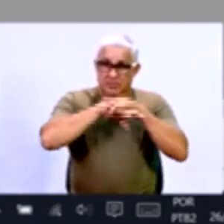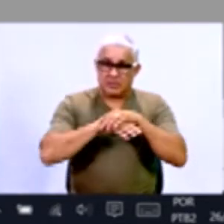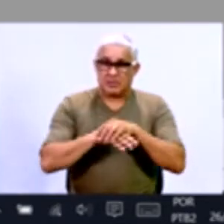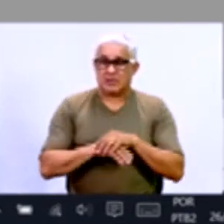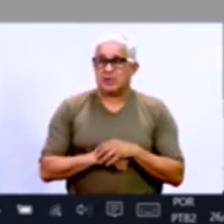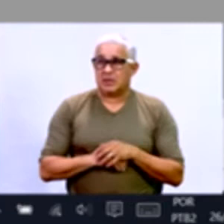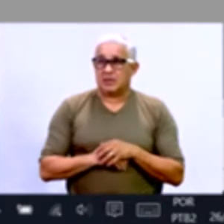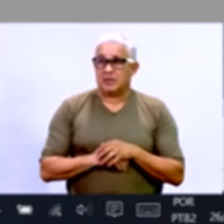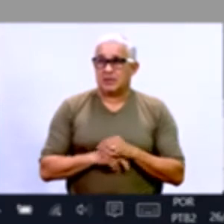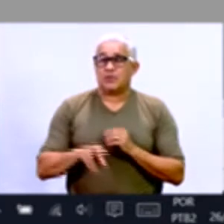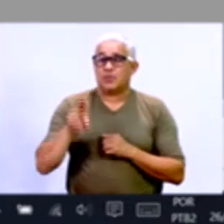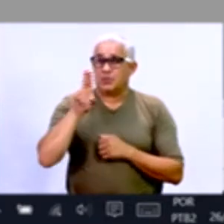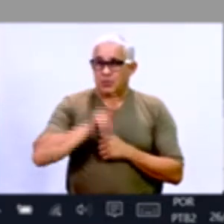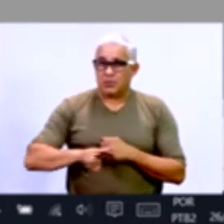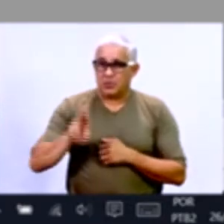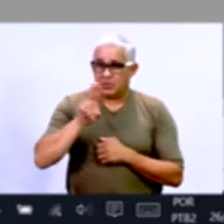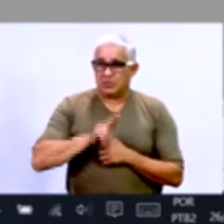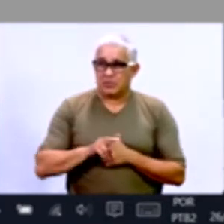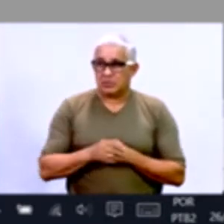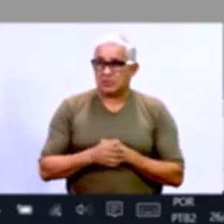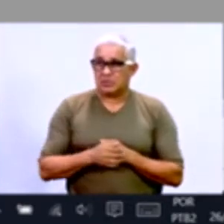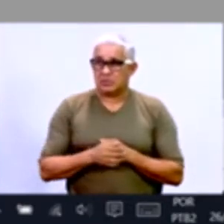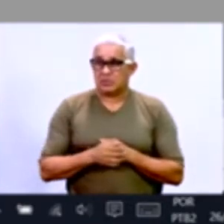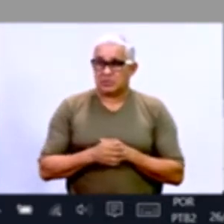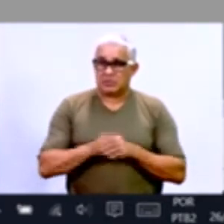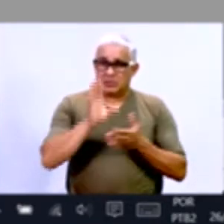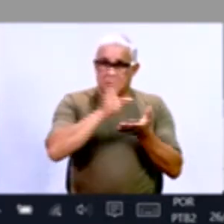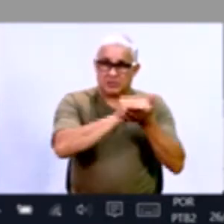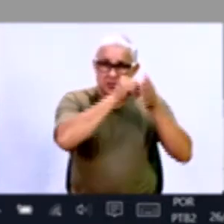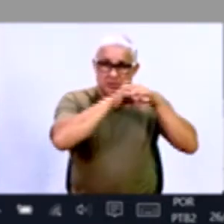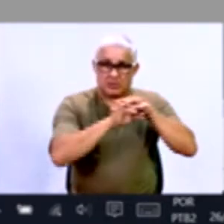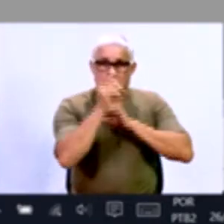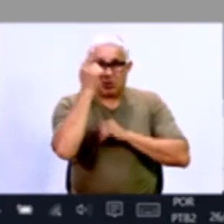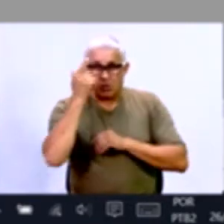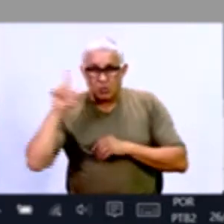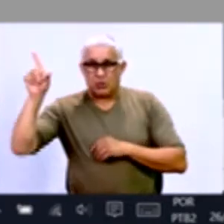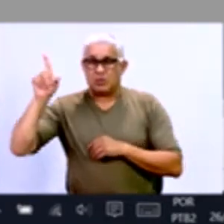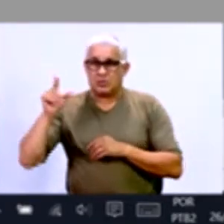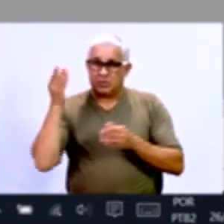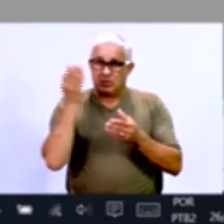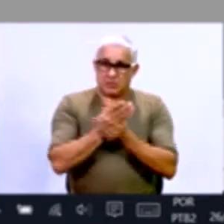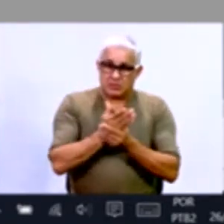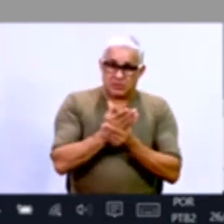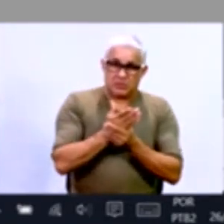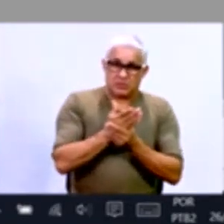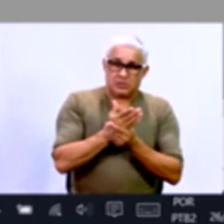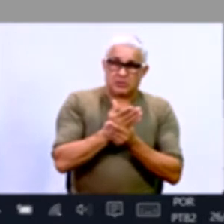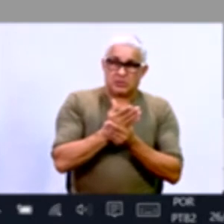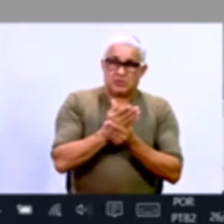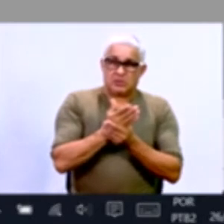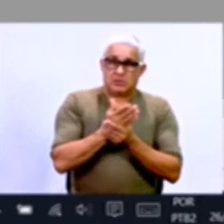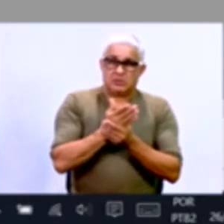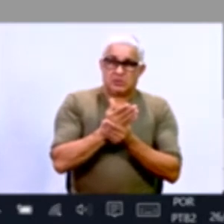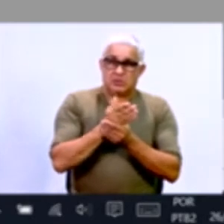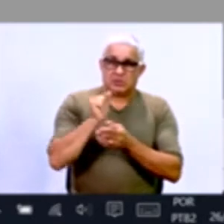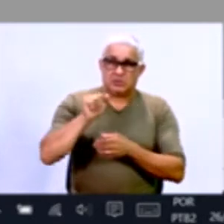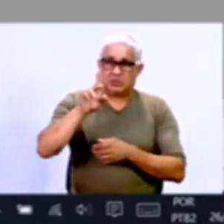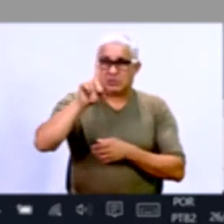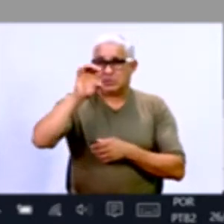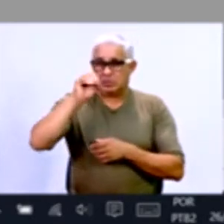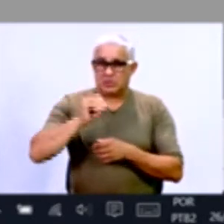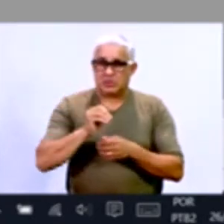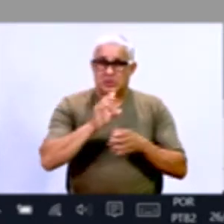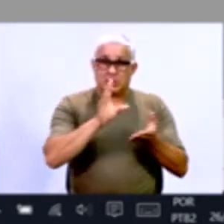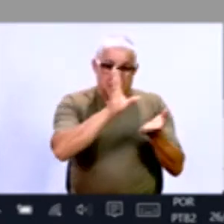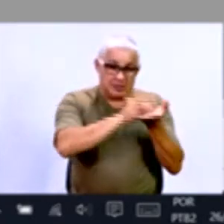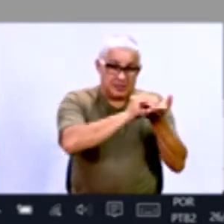é utilizado para salvar um arquivo de projeto do Audacity e não um arquivo de áudio. Salvar o projeto é quando eu quero